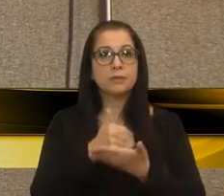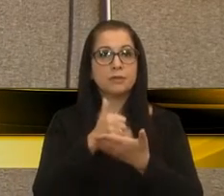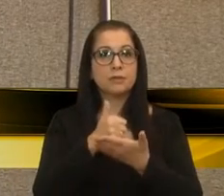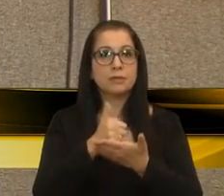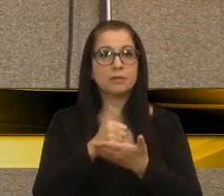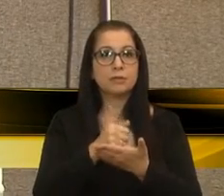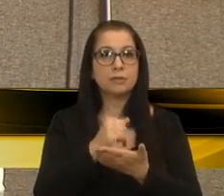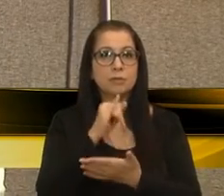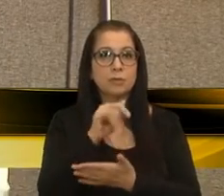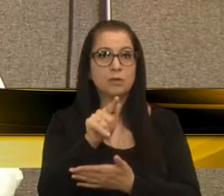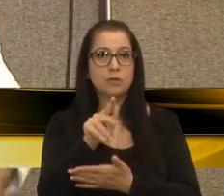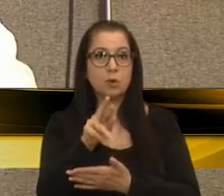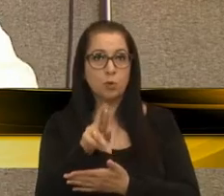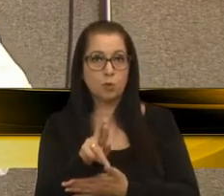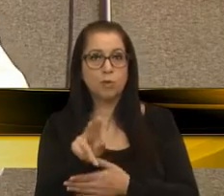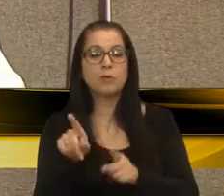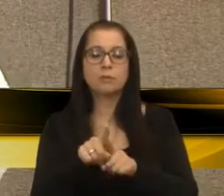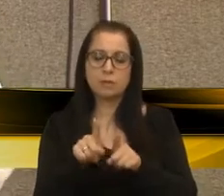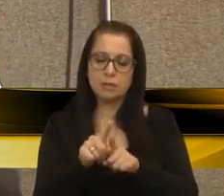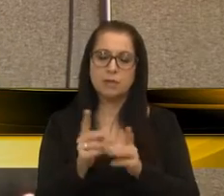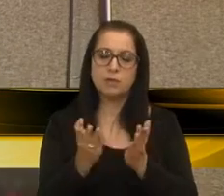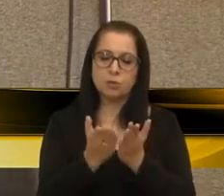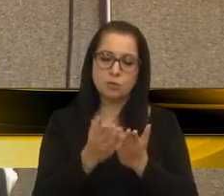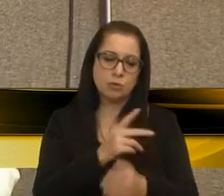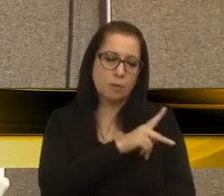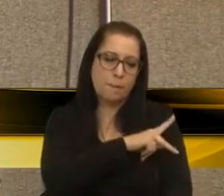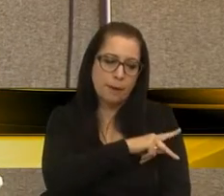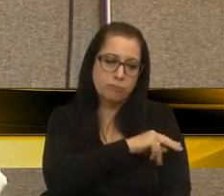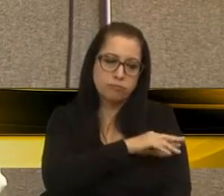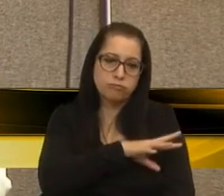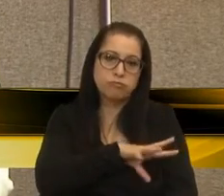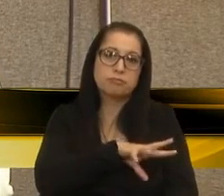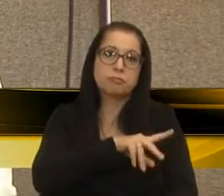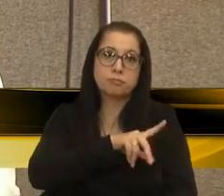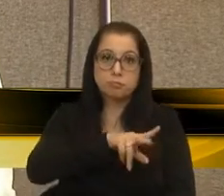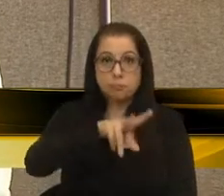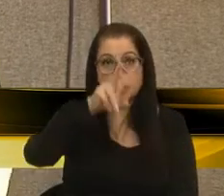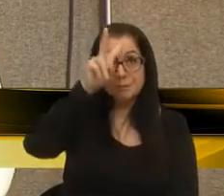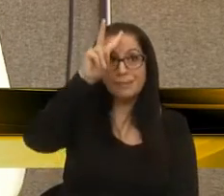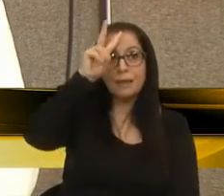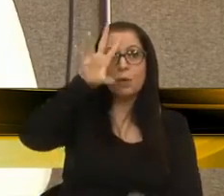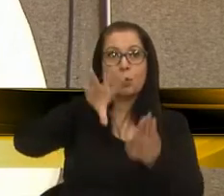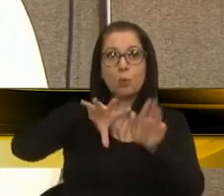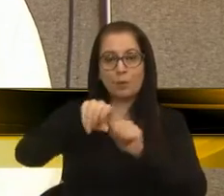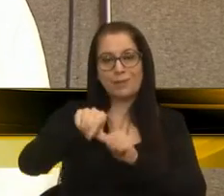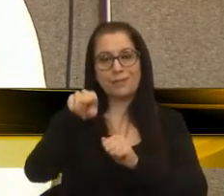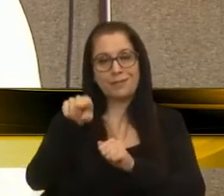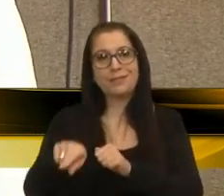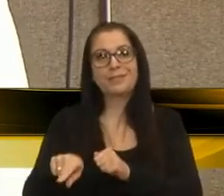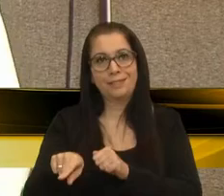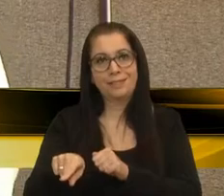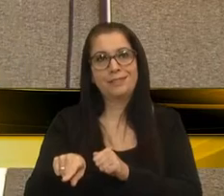o Igor, que estudou desde o pré até terminar o 3º ano do ensino médio,